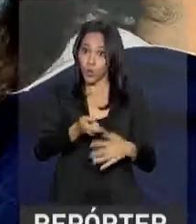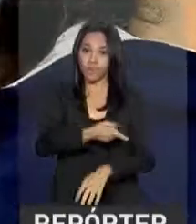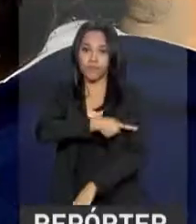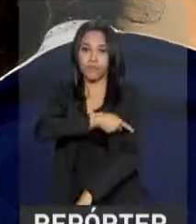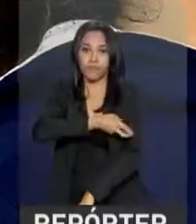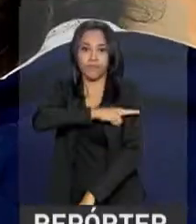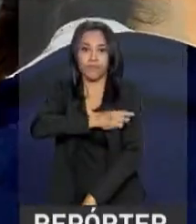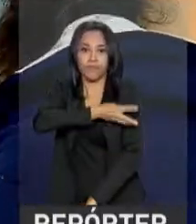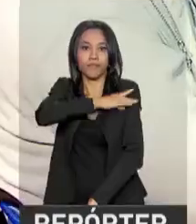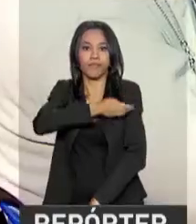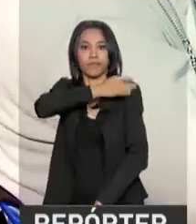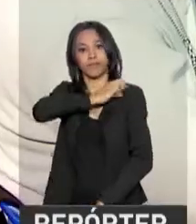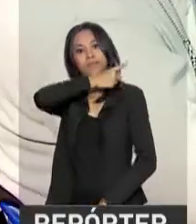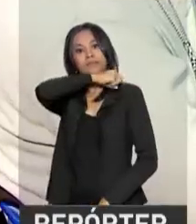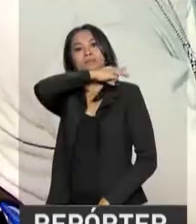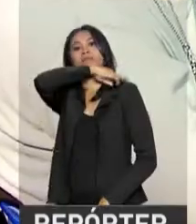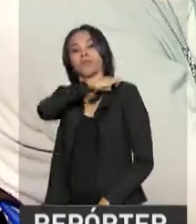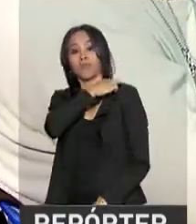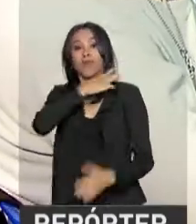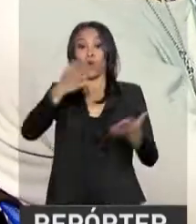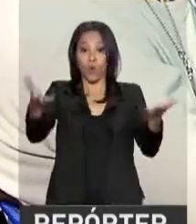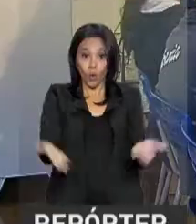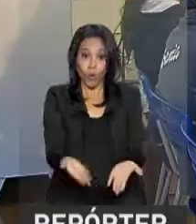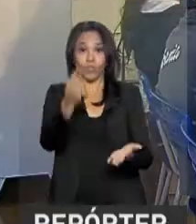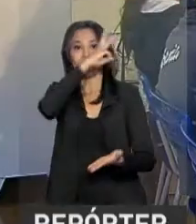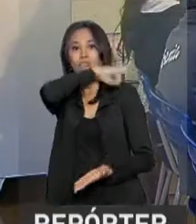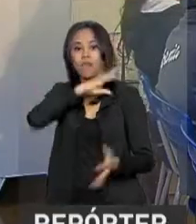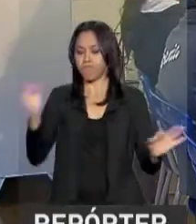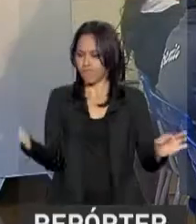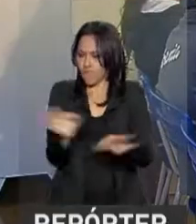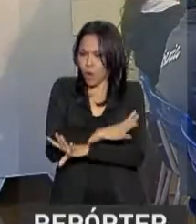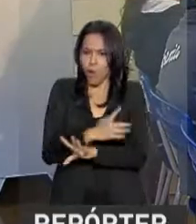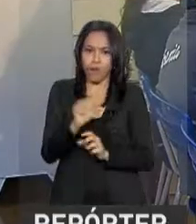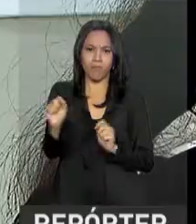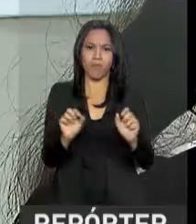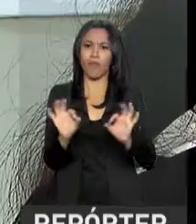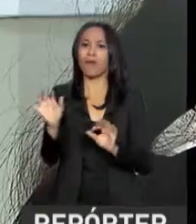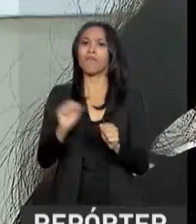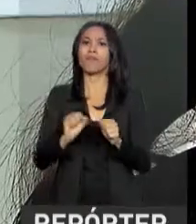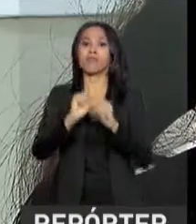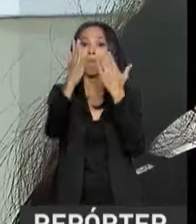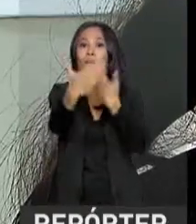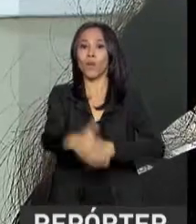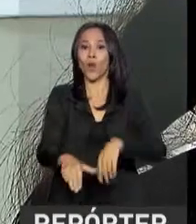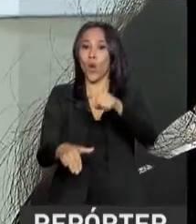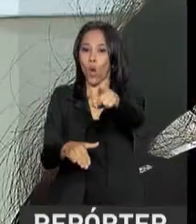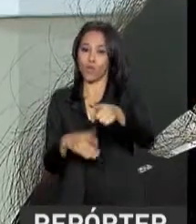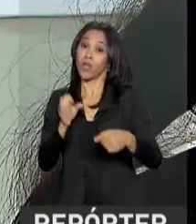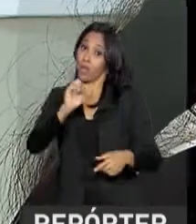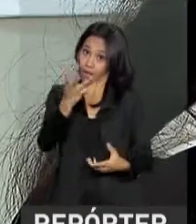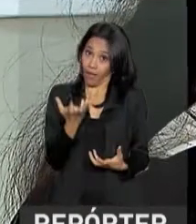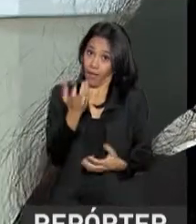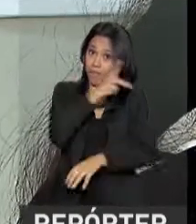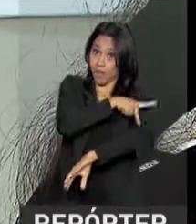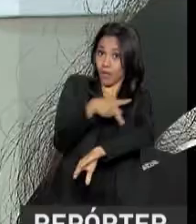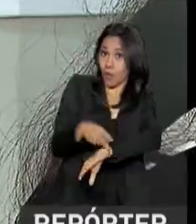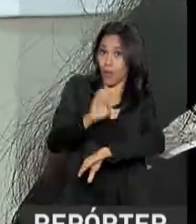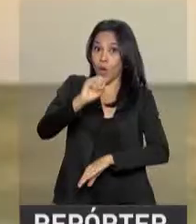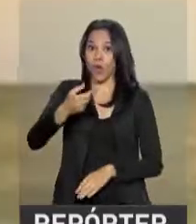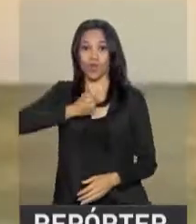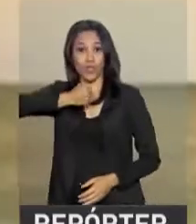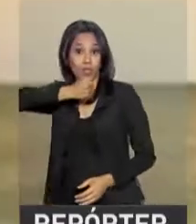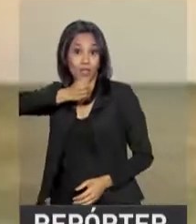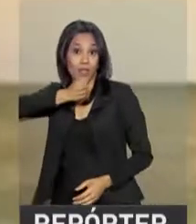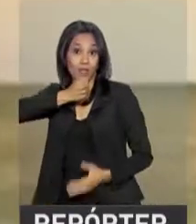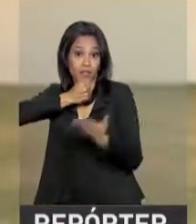fundamental e médio. Hoje, no terceiro ano, está pronta para fazer o Enem. Ela quer ser ou pedagoga ou jornalista.